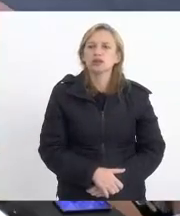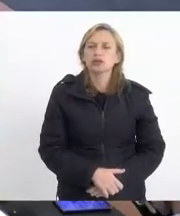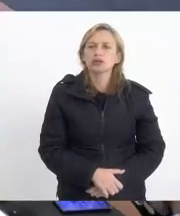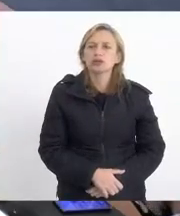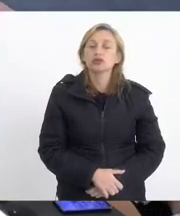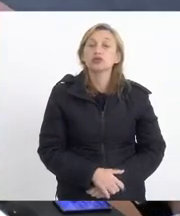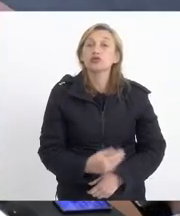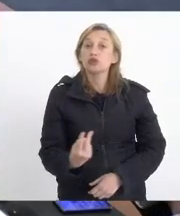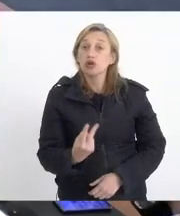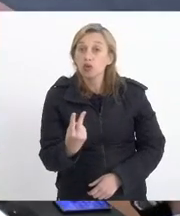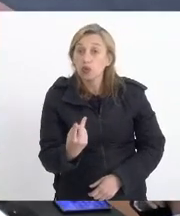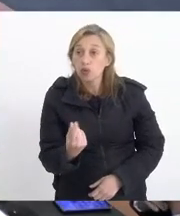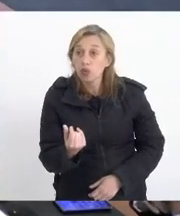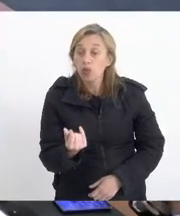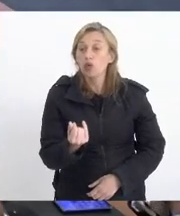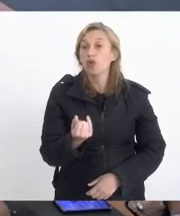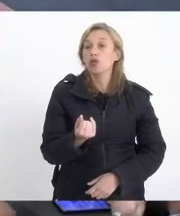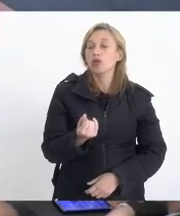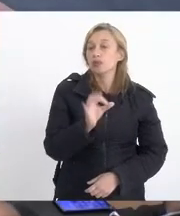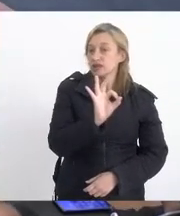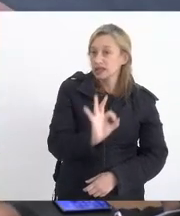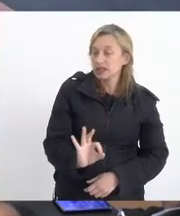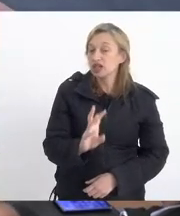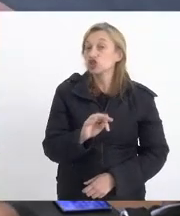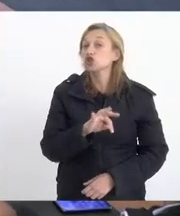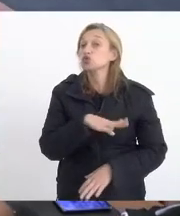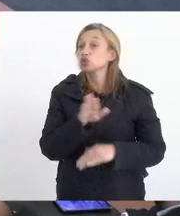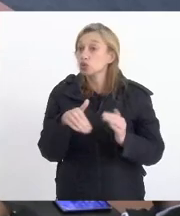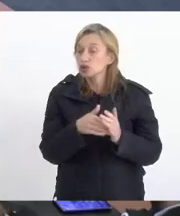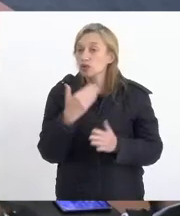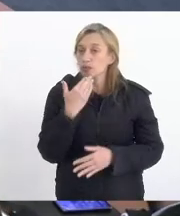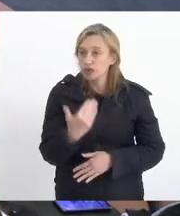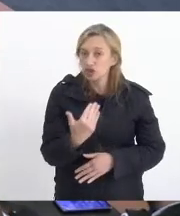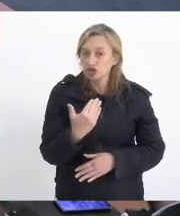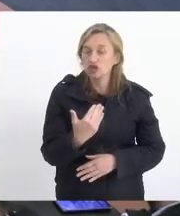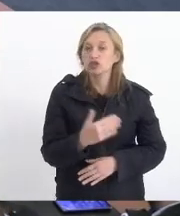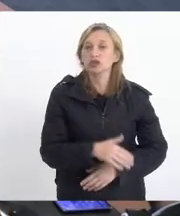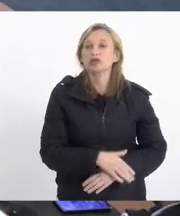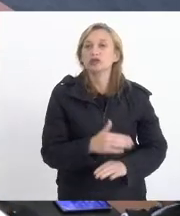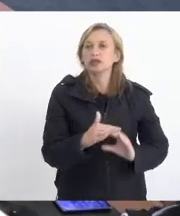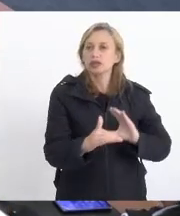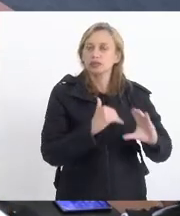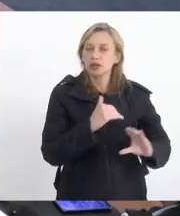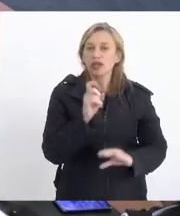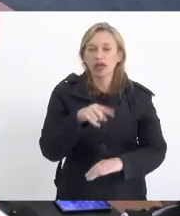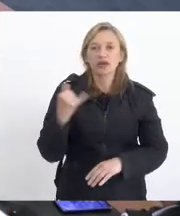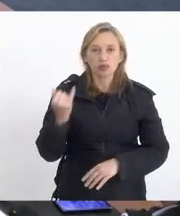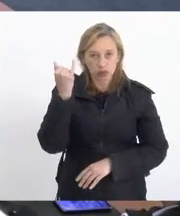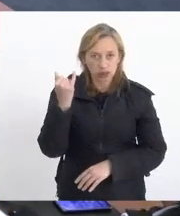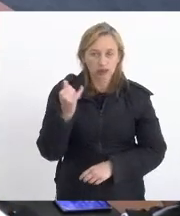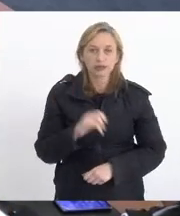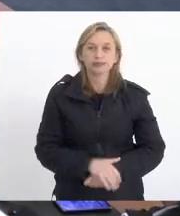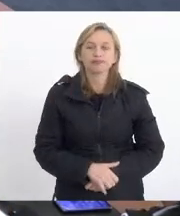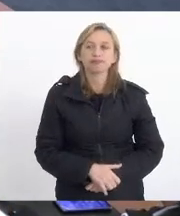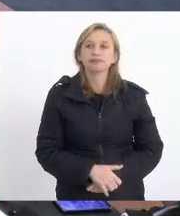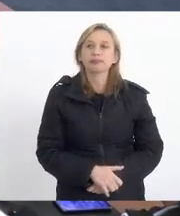os valores, as porcentagens, todas elas. Vou pedir oficialmente esse encaminhamento. É importante que seja feito.